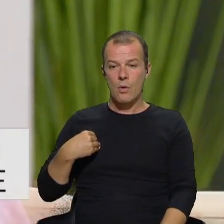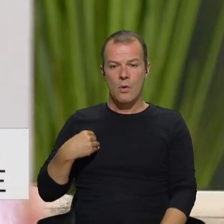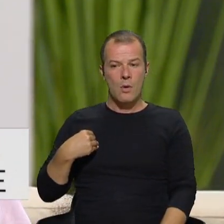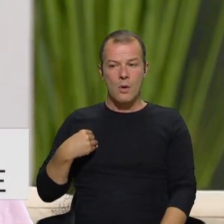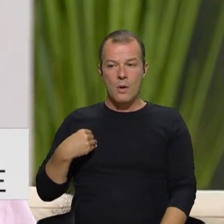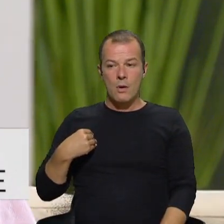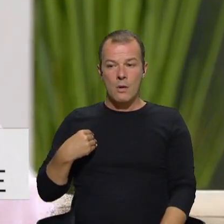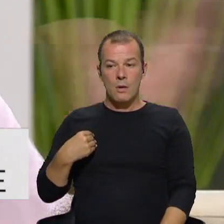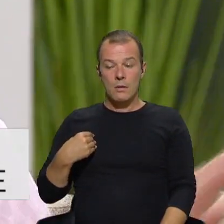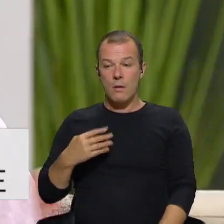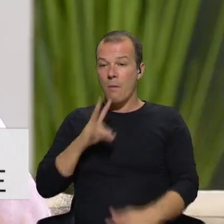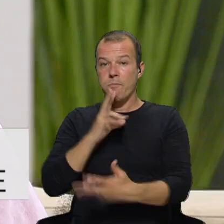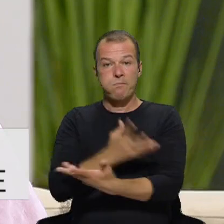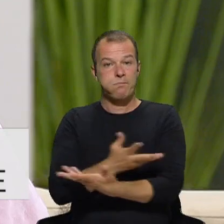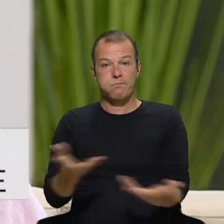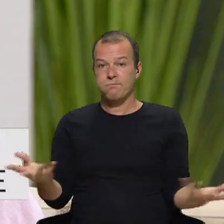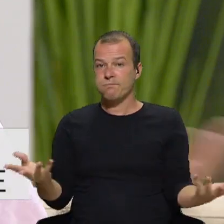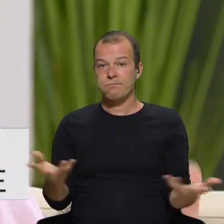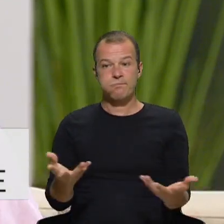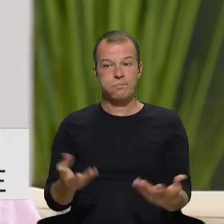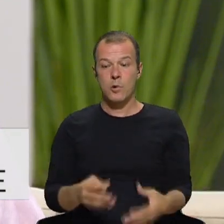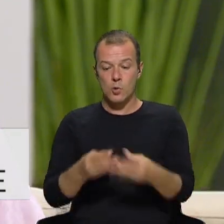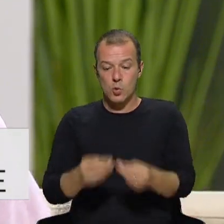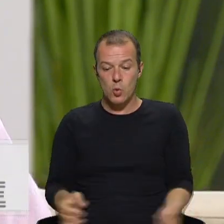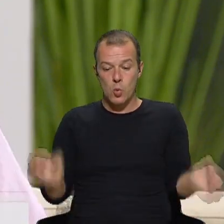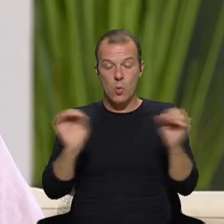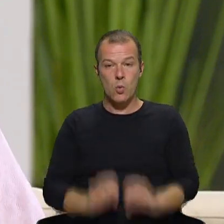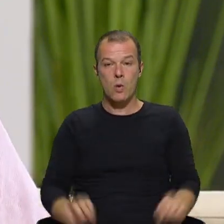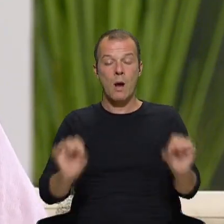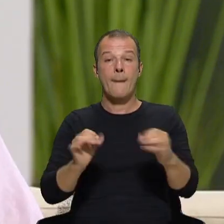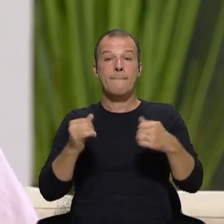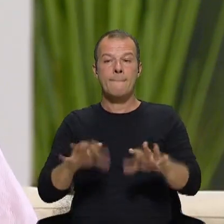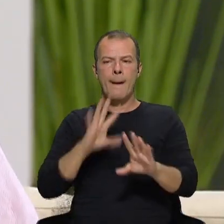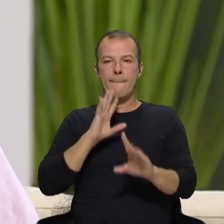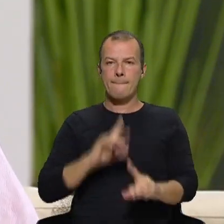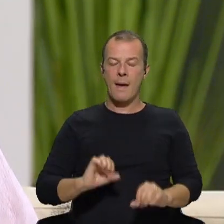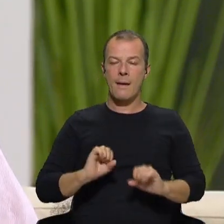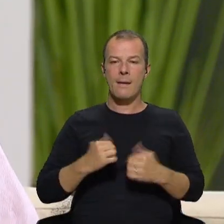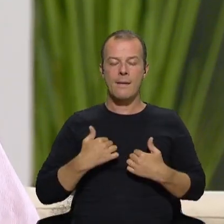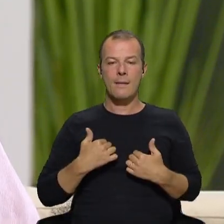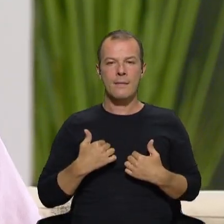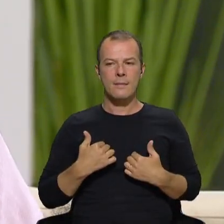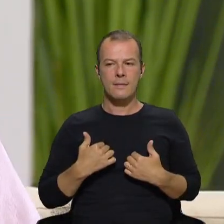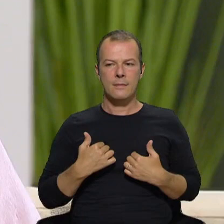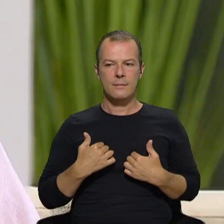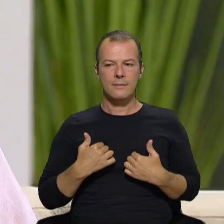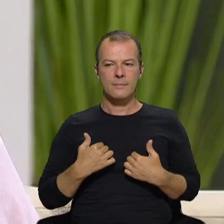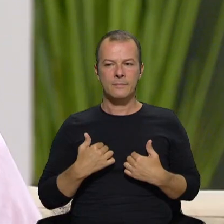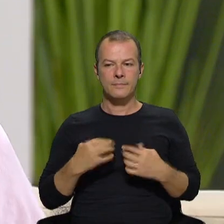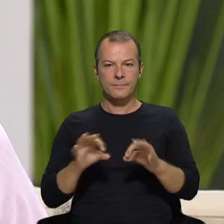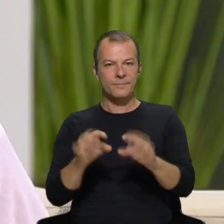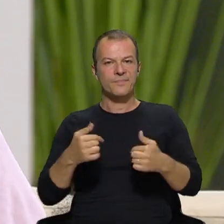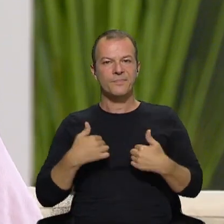não tinham resposta ou solução, mas a minha mãe, tal